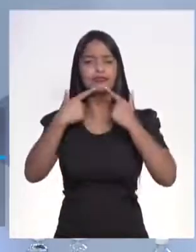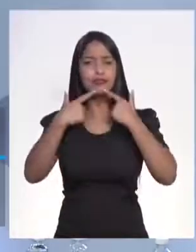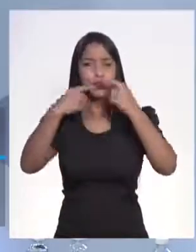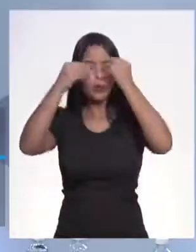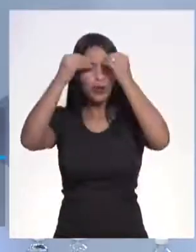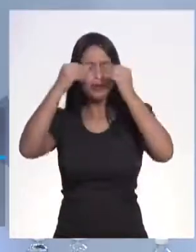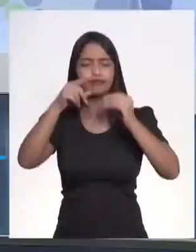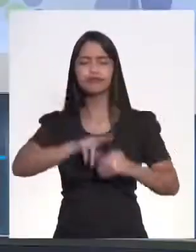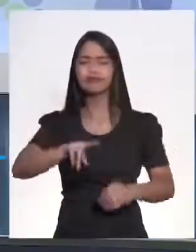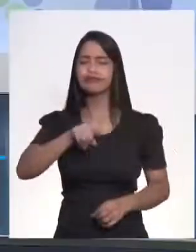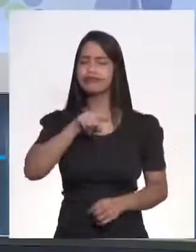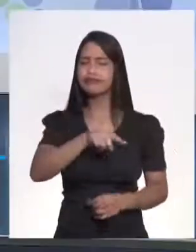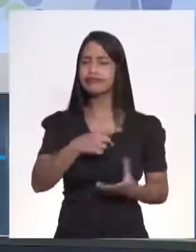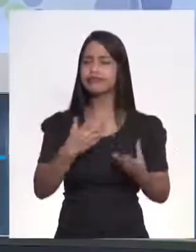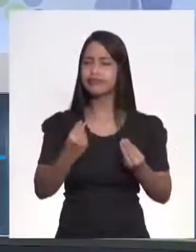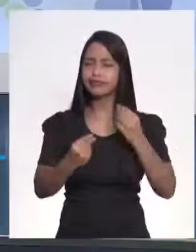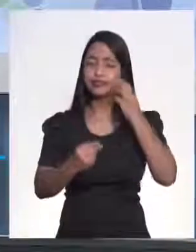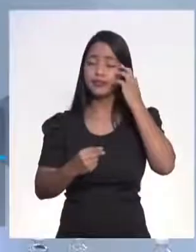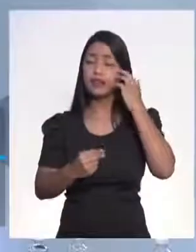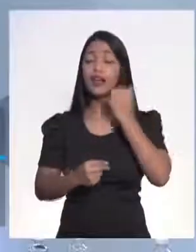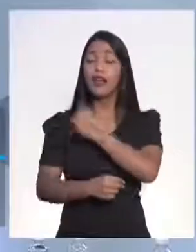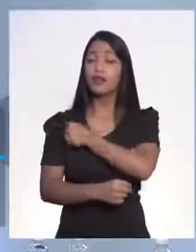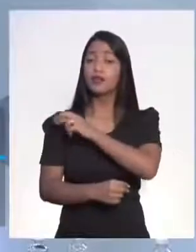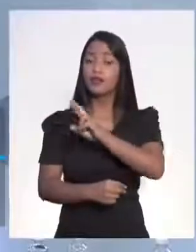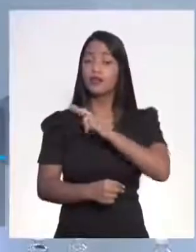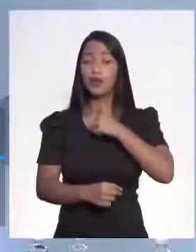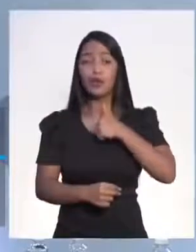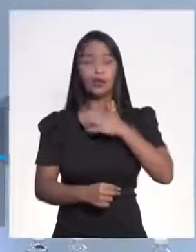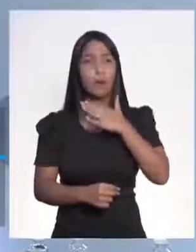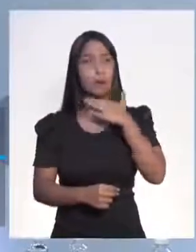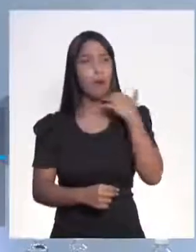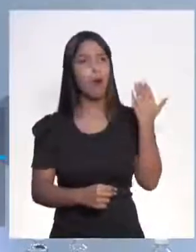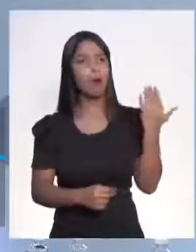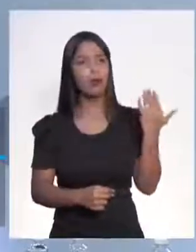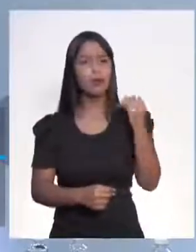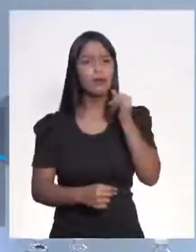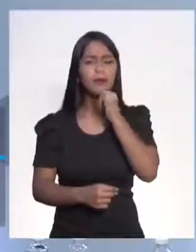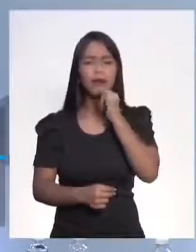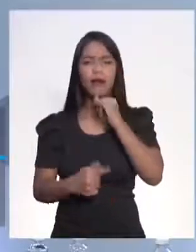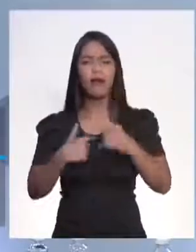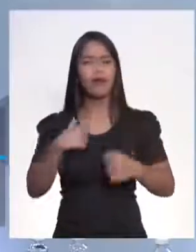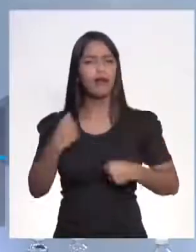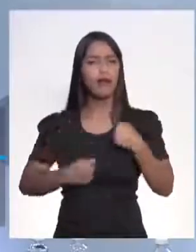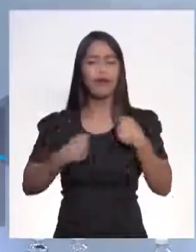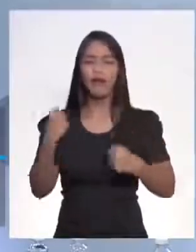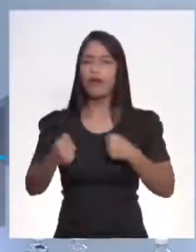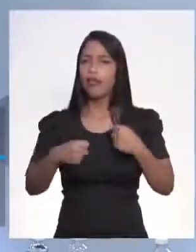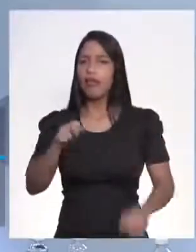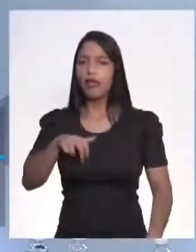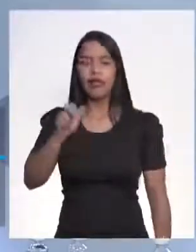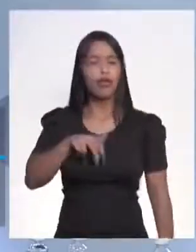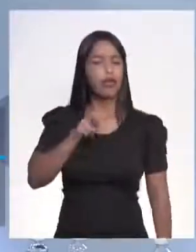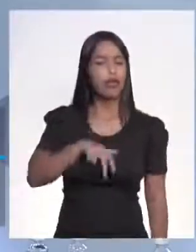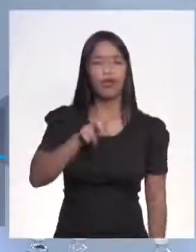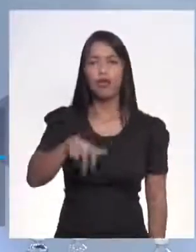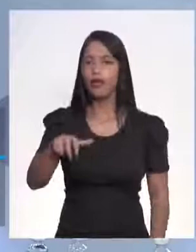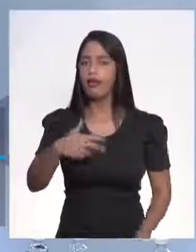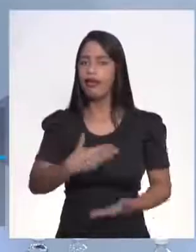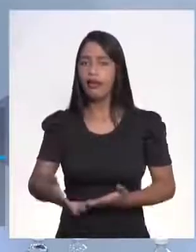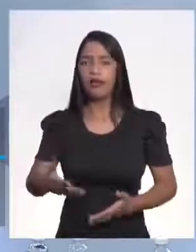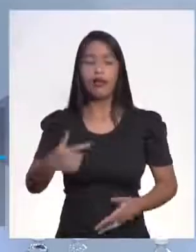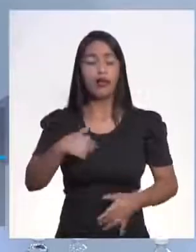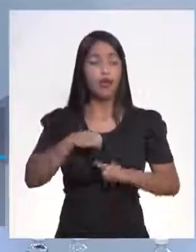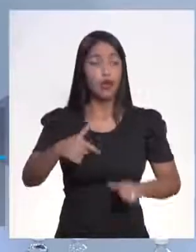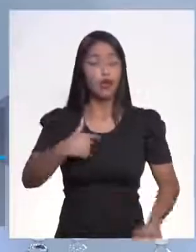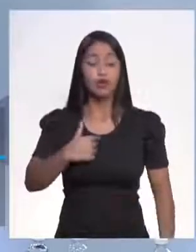conhecido o aluno ele falou tô morto às vezes a gente vai ali sobe uma escada vem correndo para cá começa a aula seus bagulhos